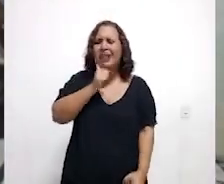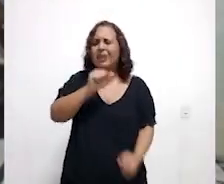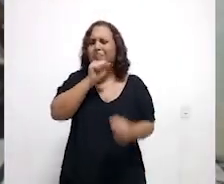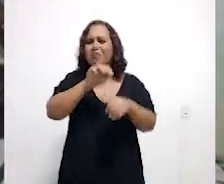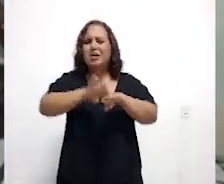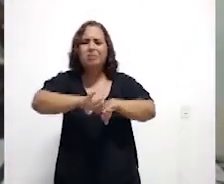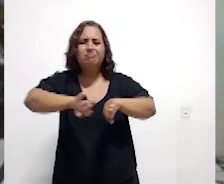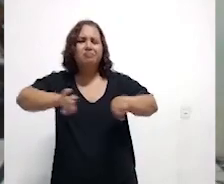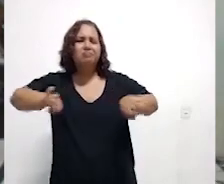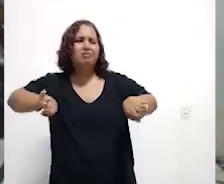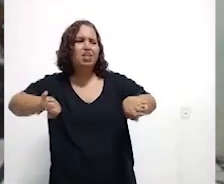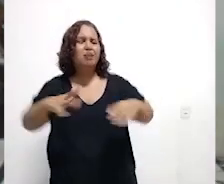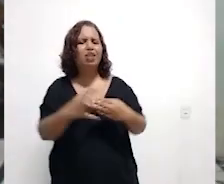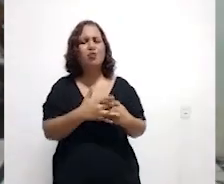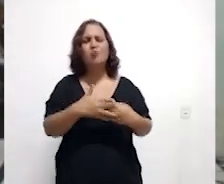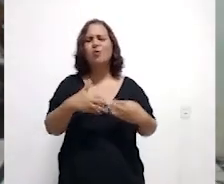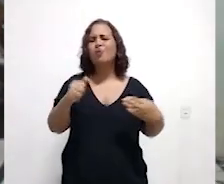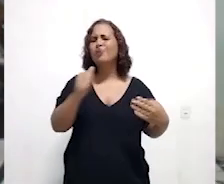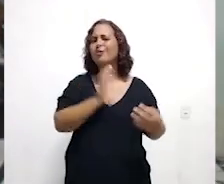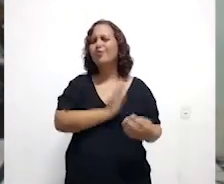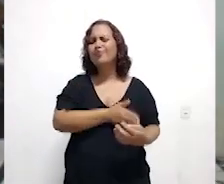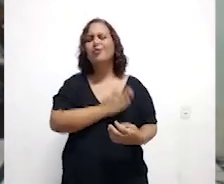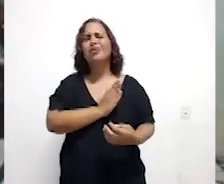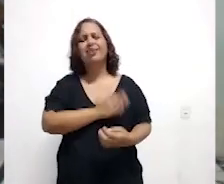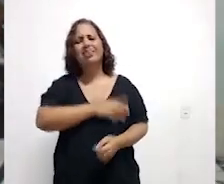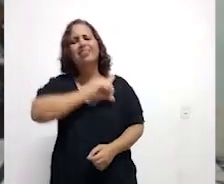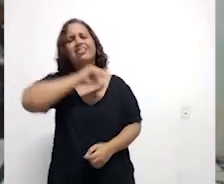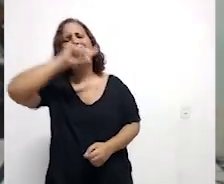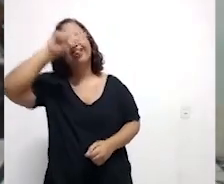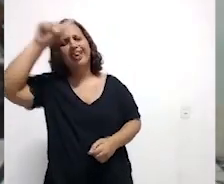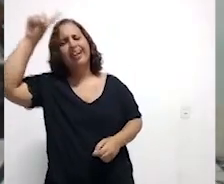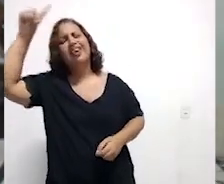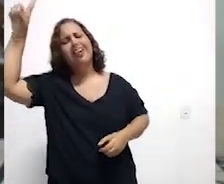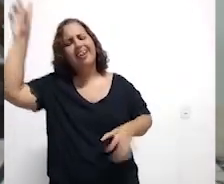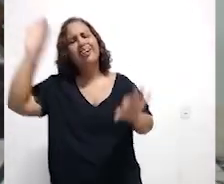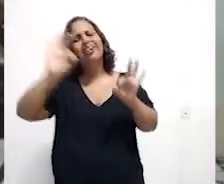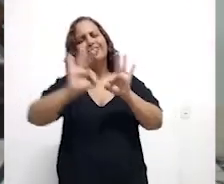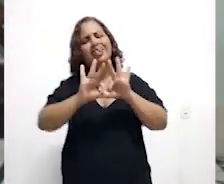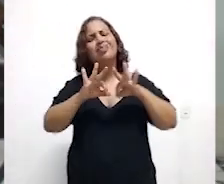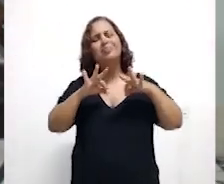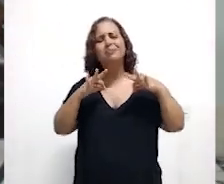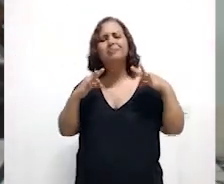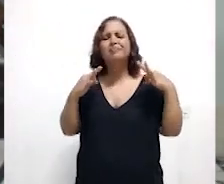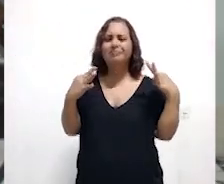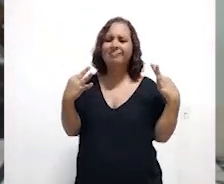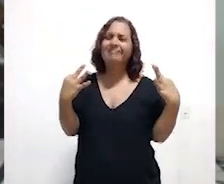chora. Tu és o Deus da família.